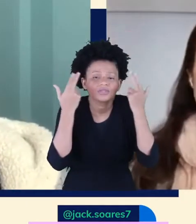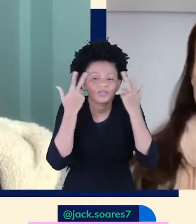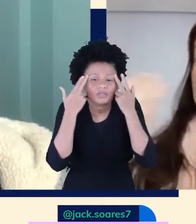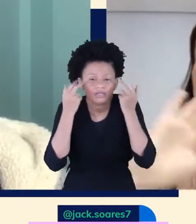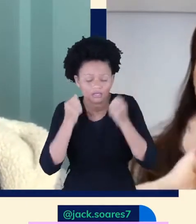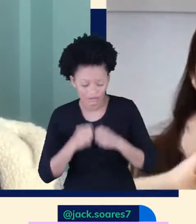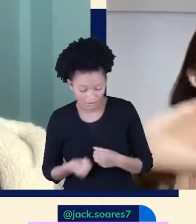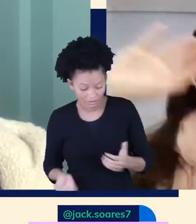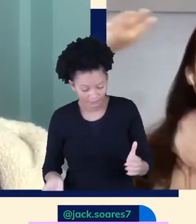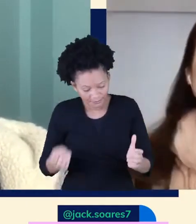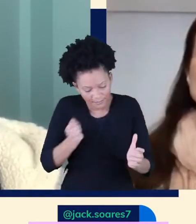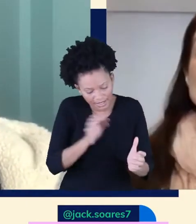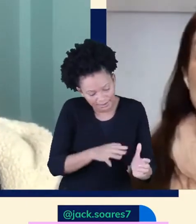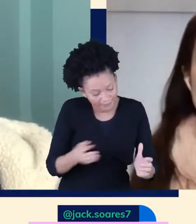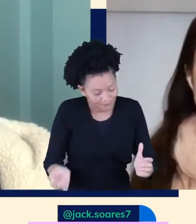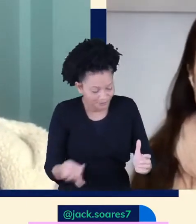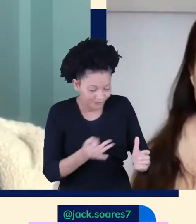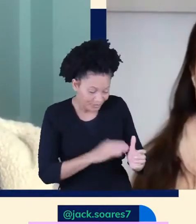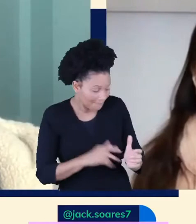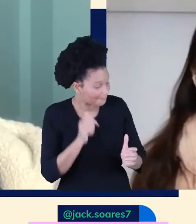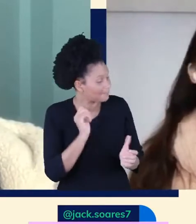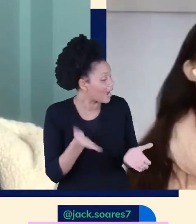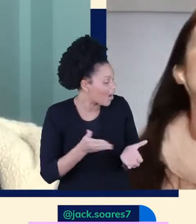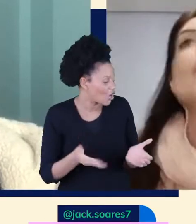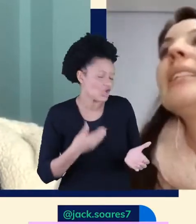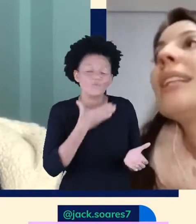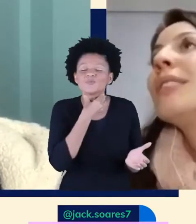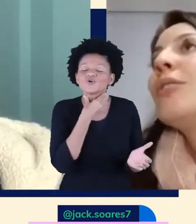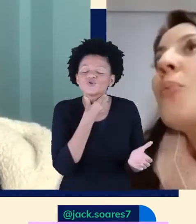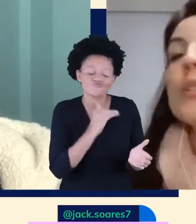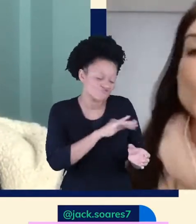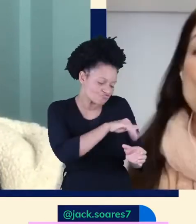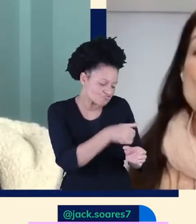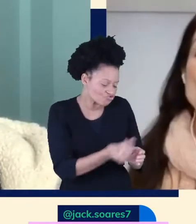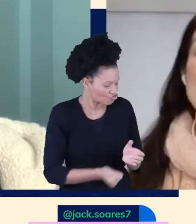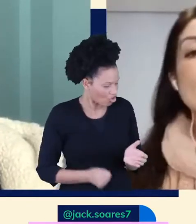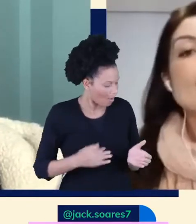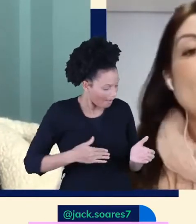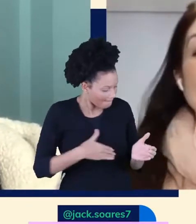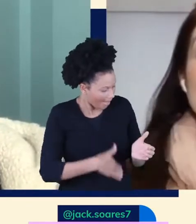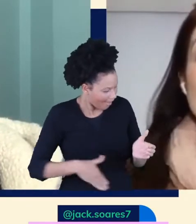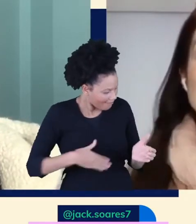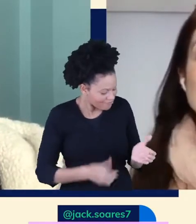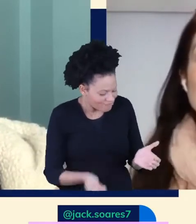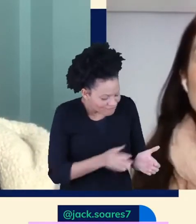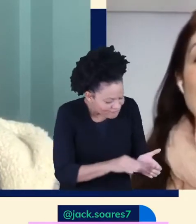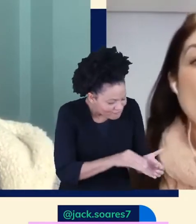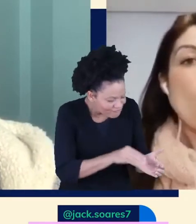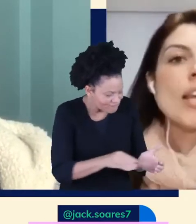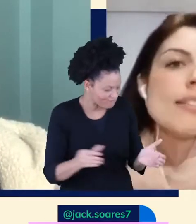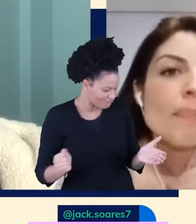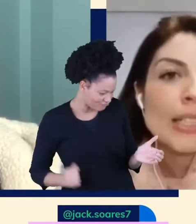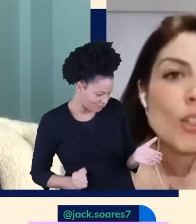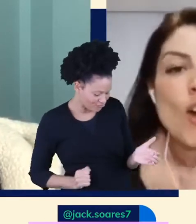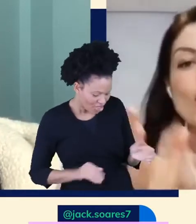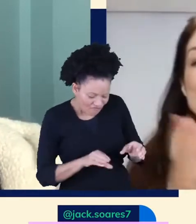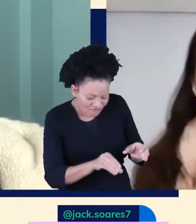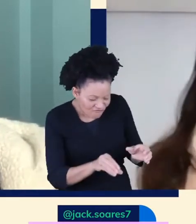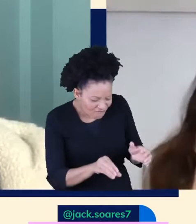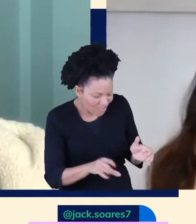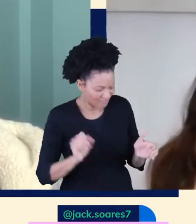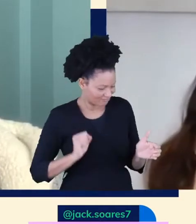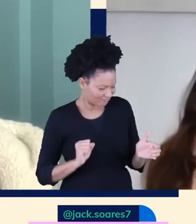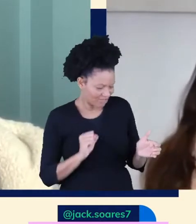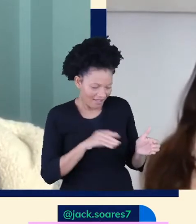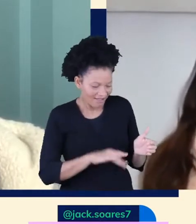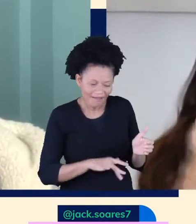banho na criança, a gente fala de todas as partes durante esse banho, olha, a mamãe está lavando seu pescoço, ai, que barriga linda, olha essa pernoca cheia